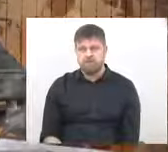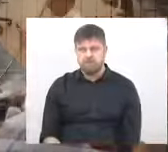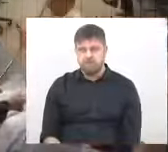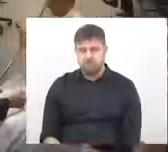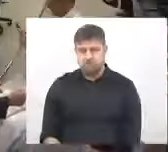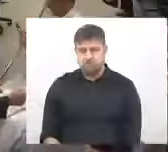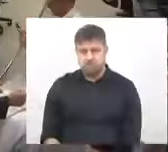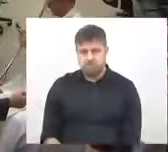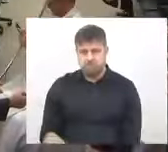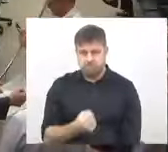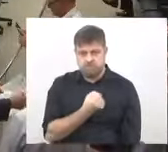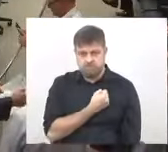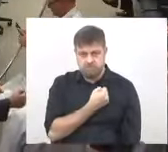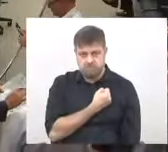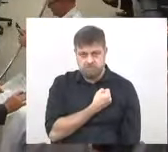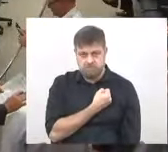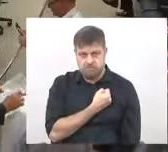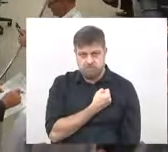E tem